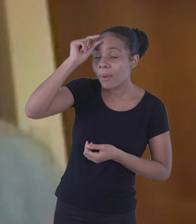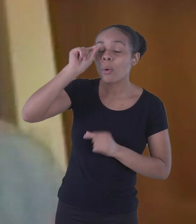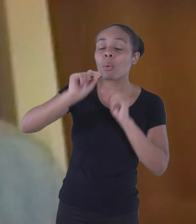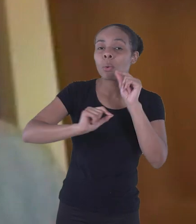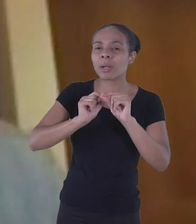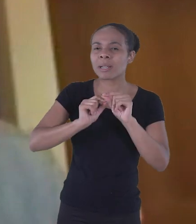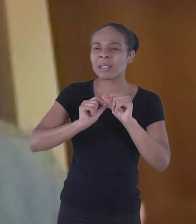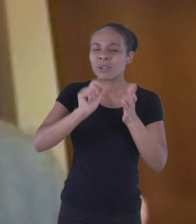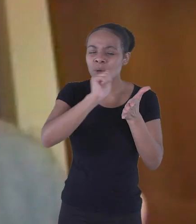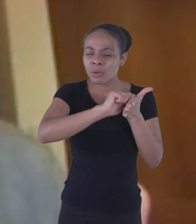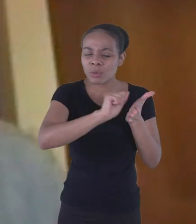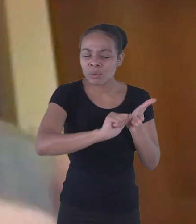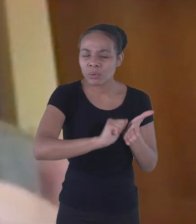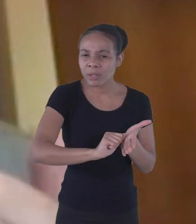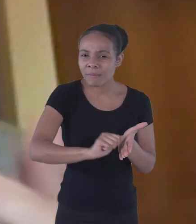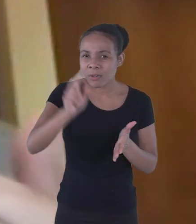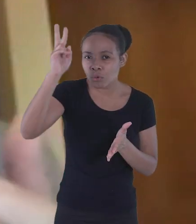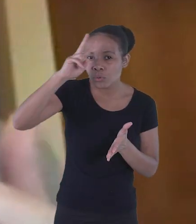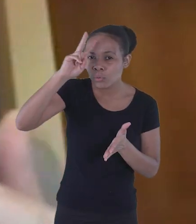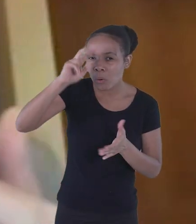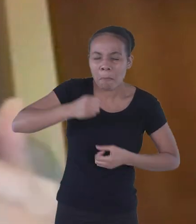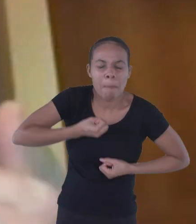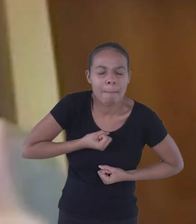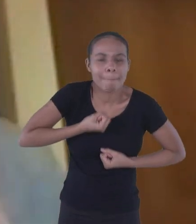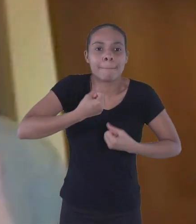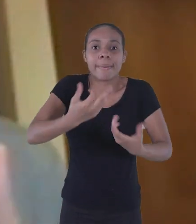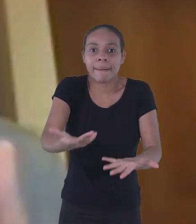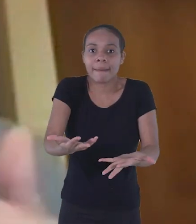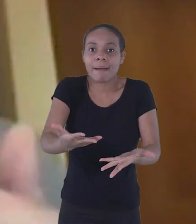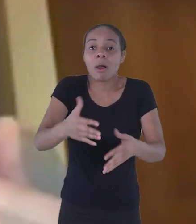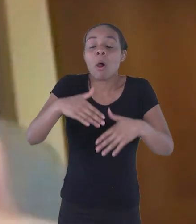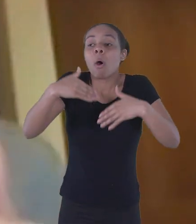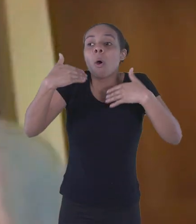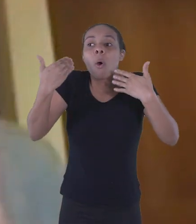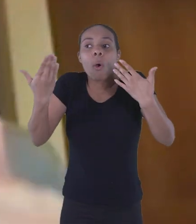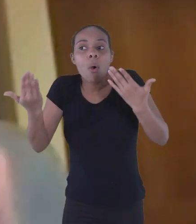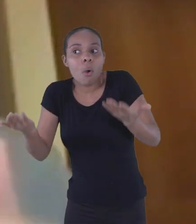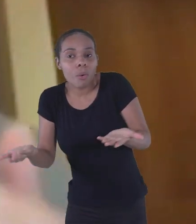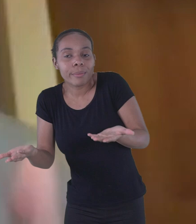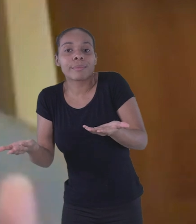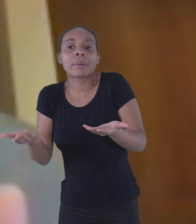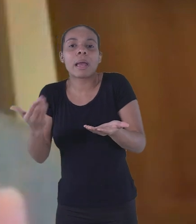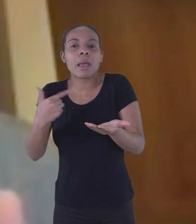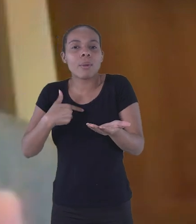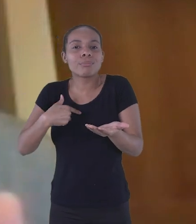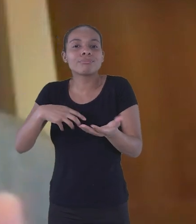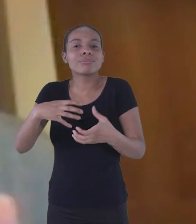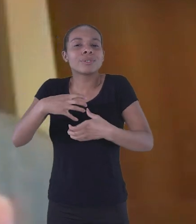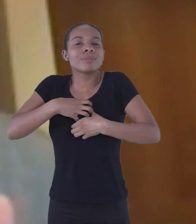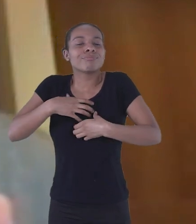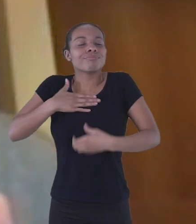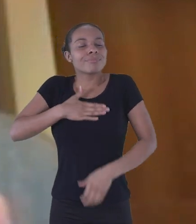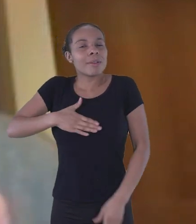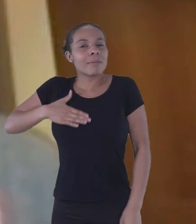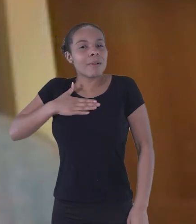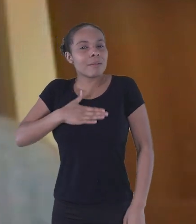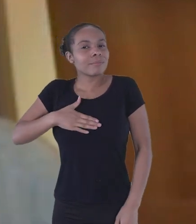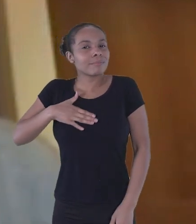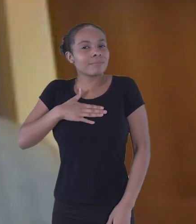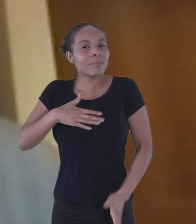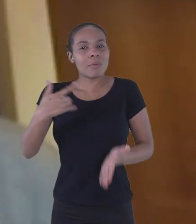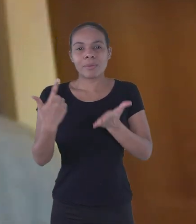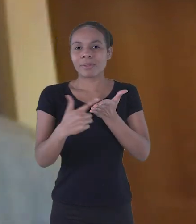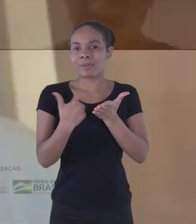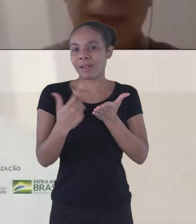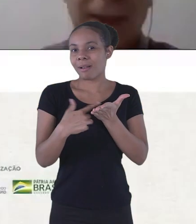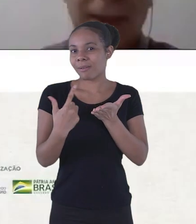para fora ou de ter pelo feito de uma maneira literariamente satisfatória. Não sei se fica